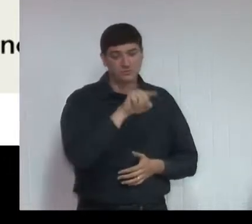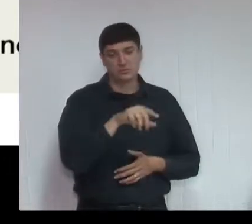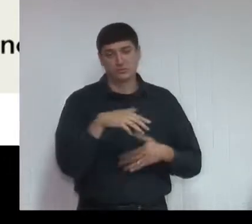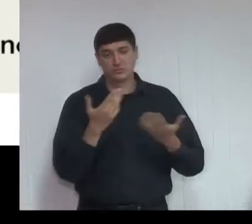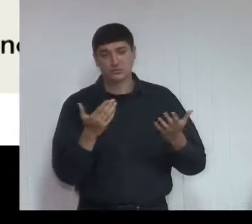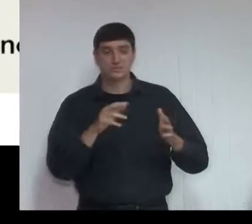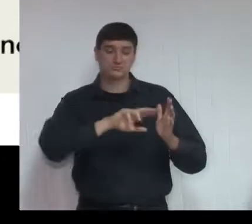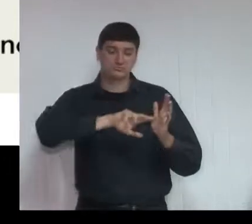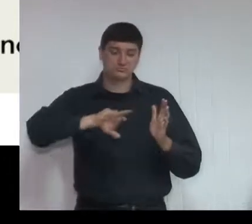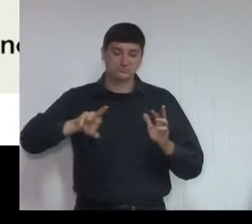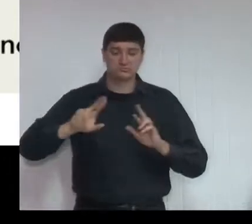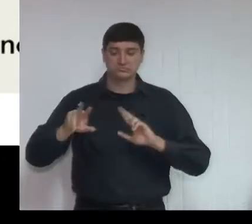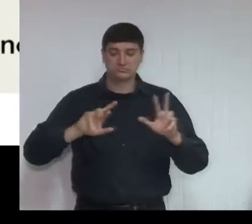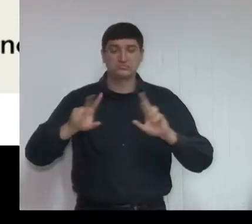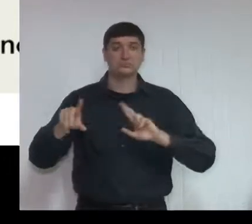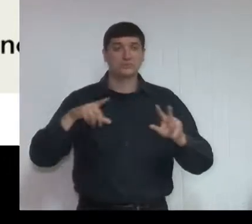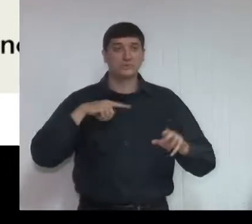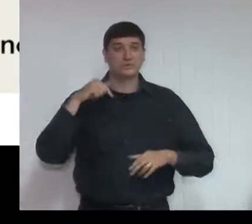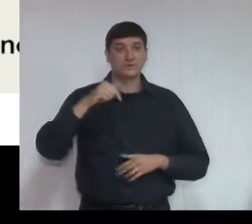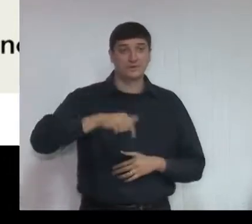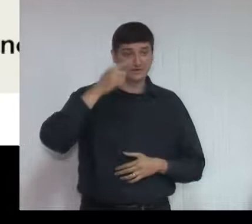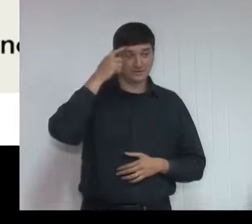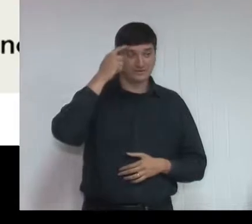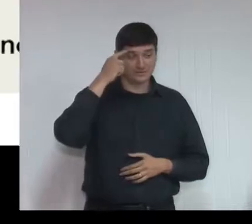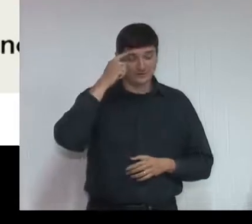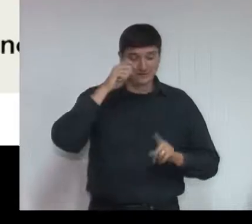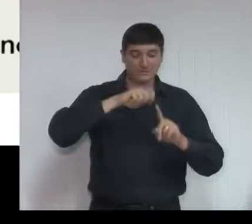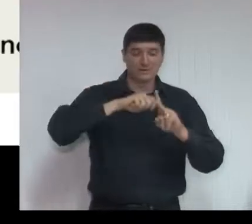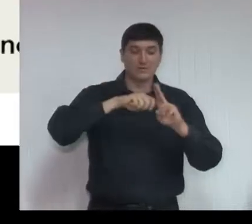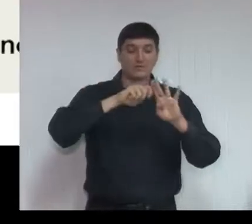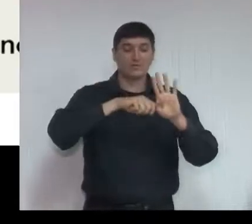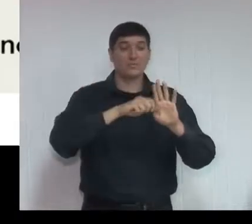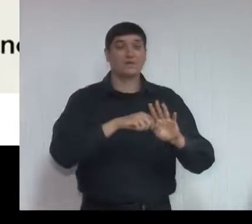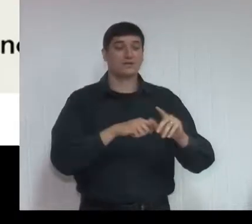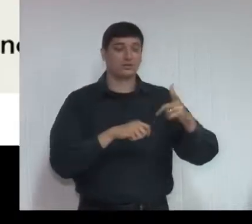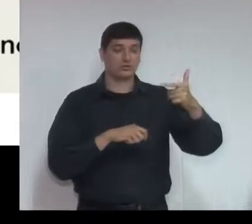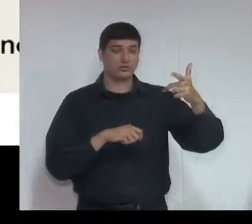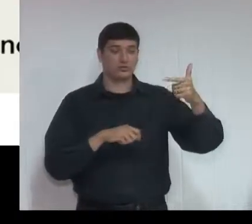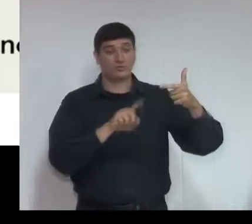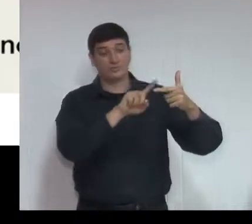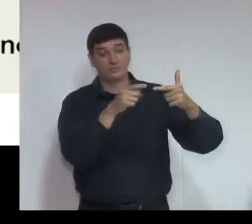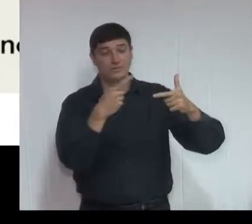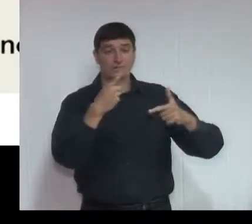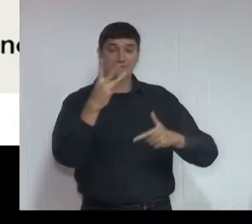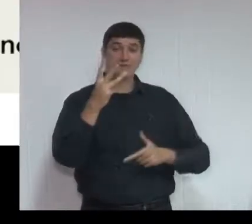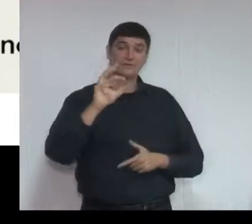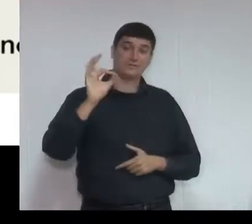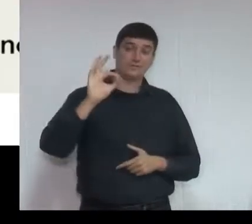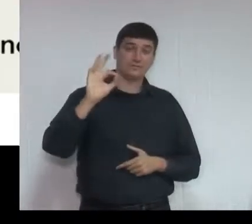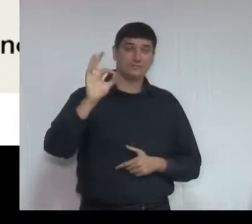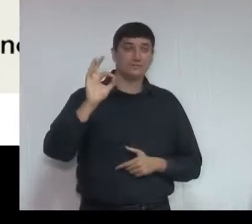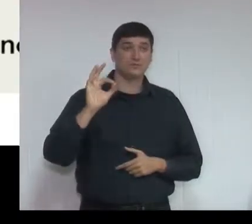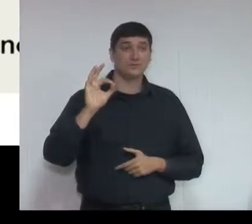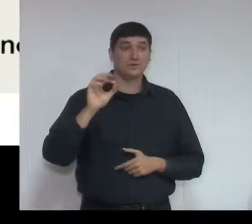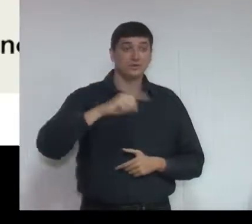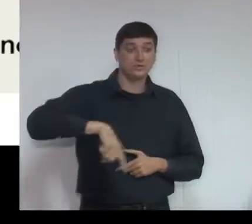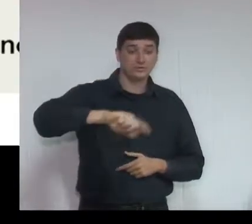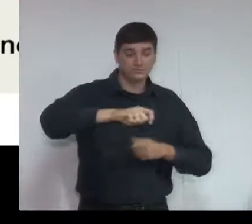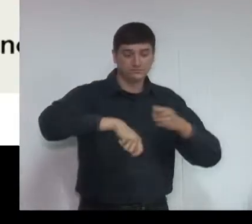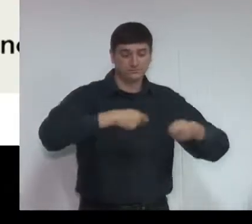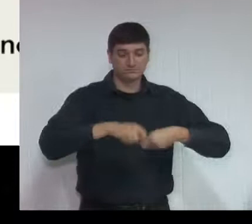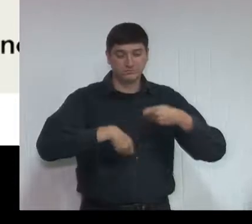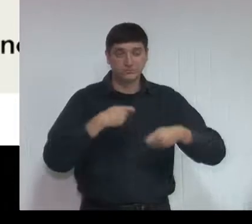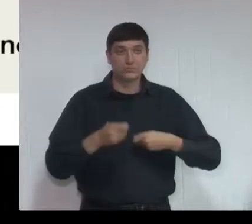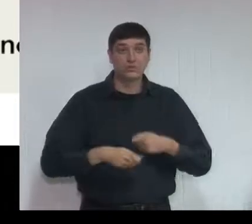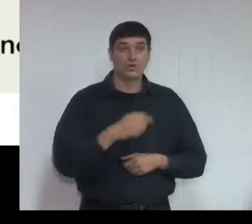secretário. O que a gente imagina? 13 meses, não é? Os 12 mais o 13º, a gente tem uma economia direta, com um secretário